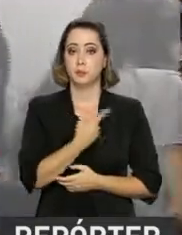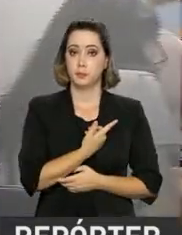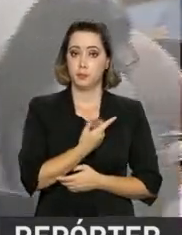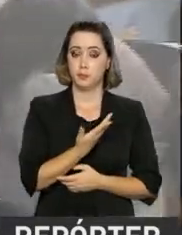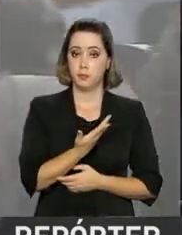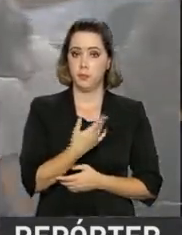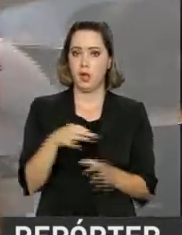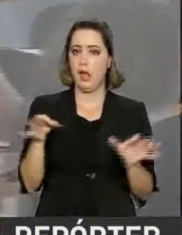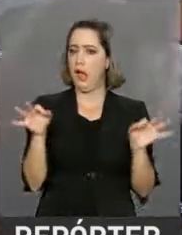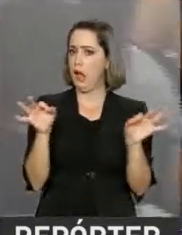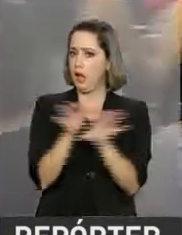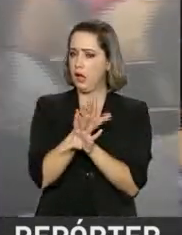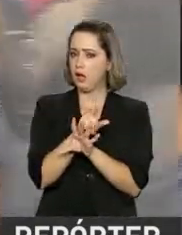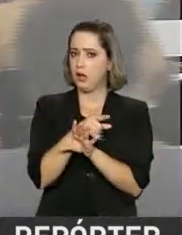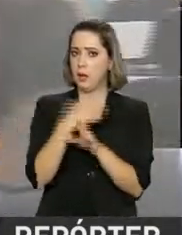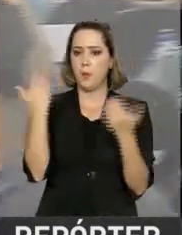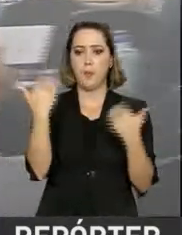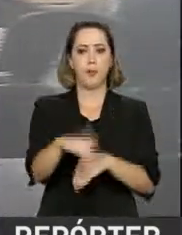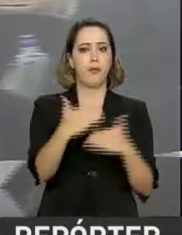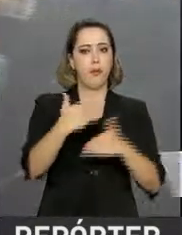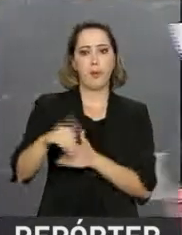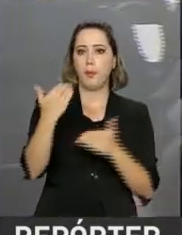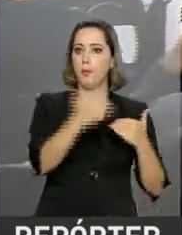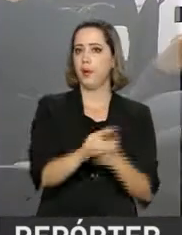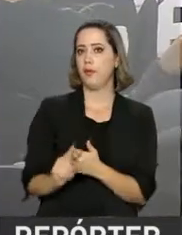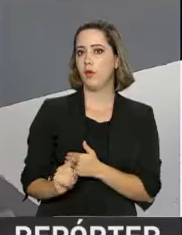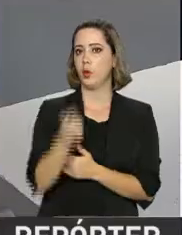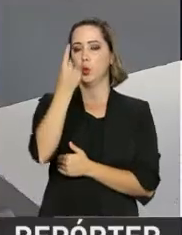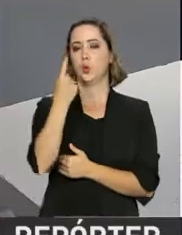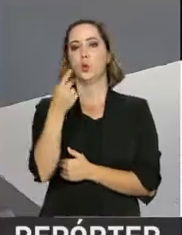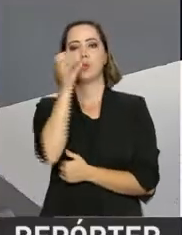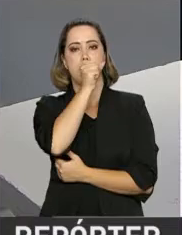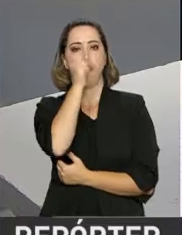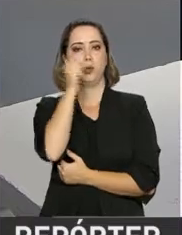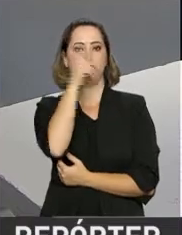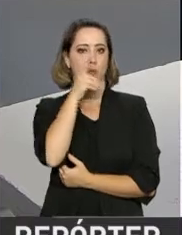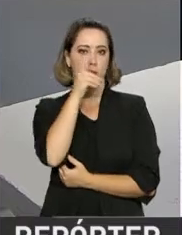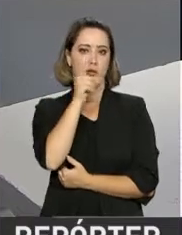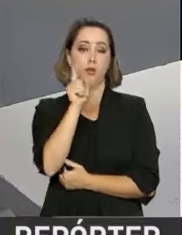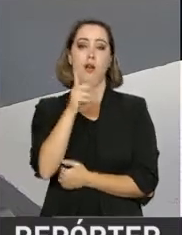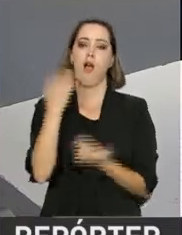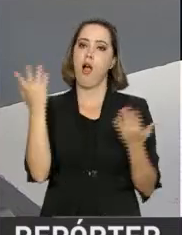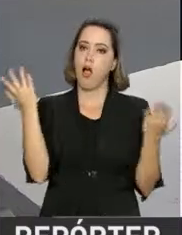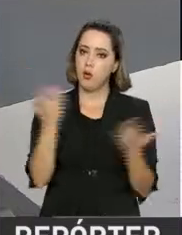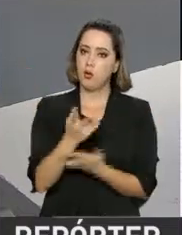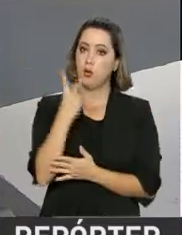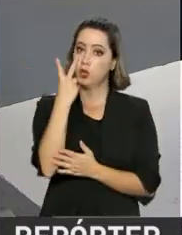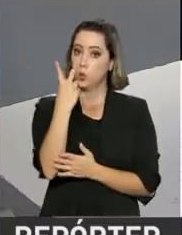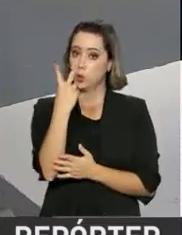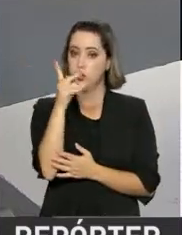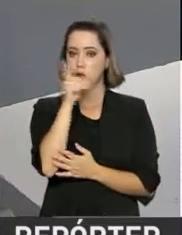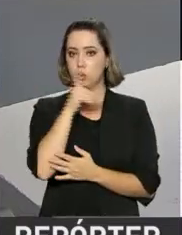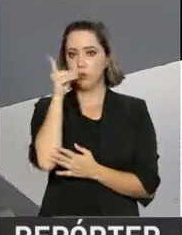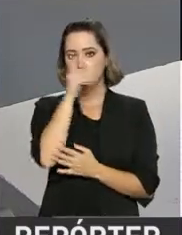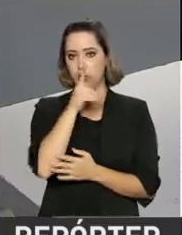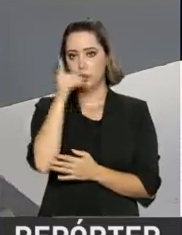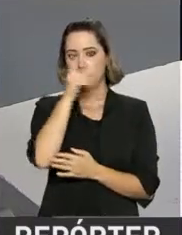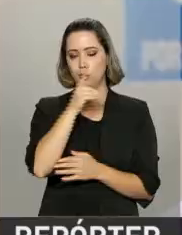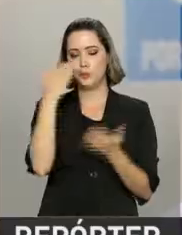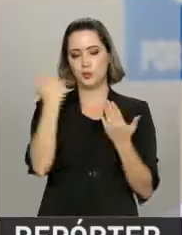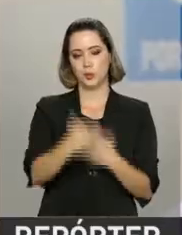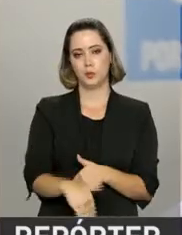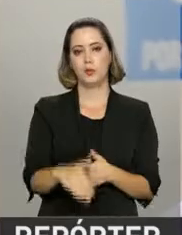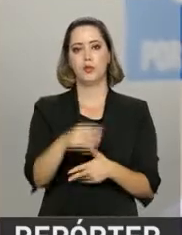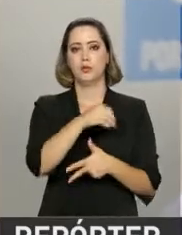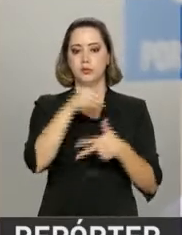acabou a maratona de provas num único fim de semana agora os estudantes vão ter dois domingos seguidos para fazer o enem